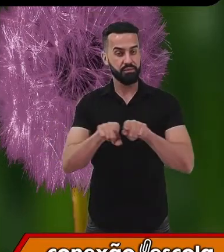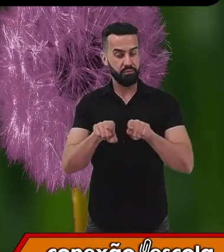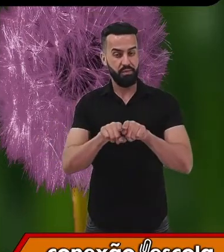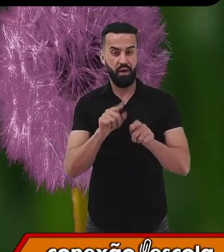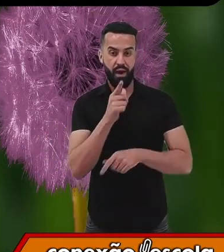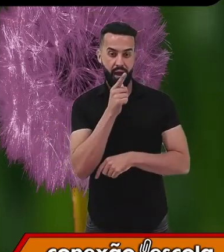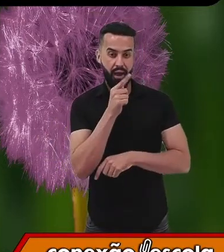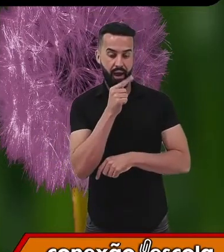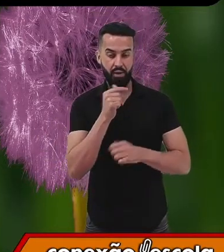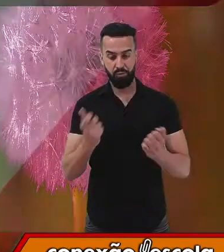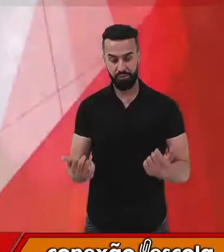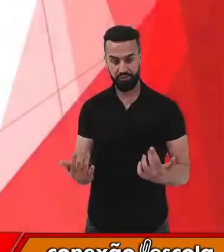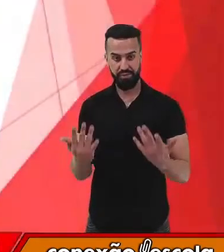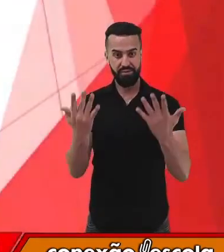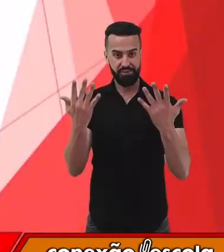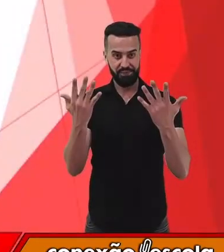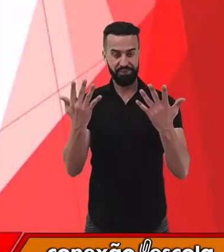gasoso.